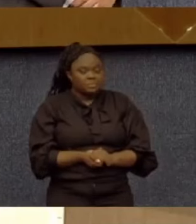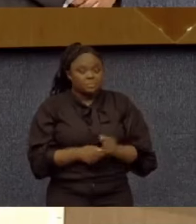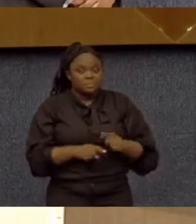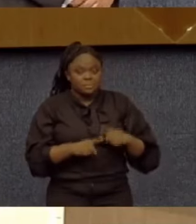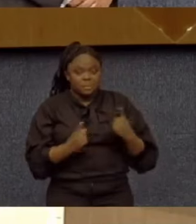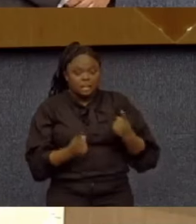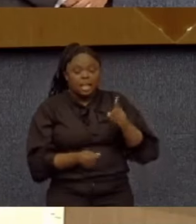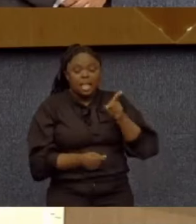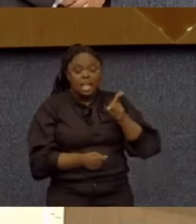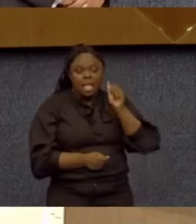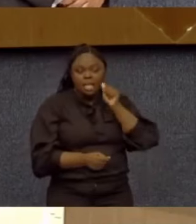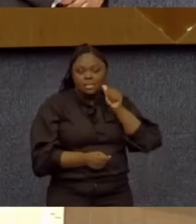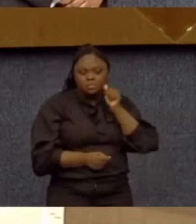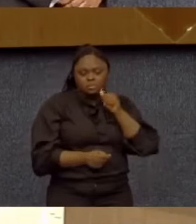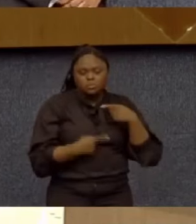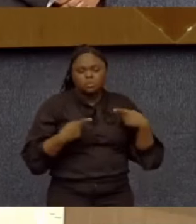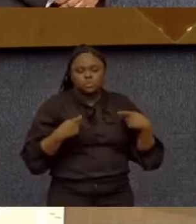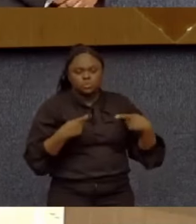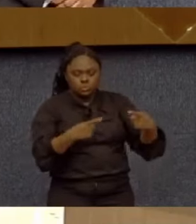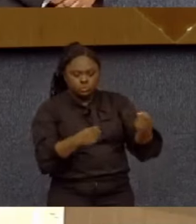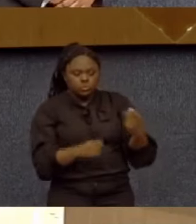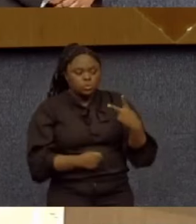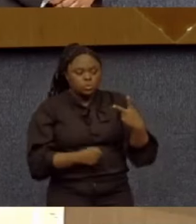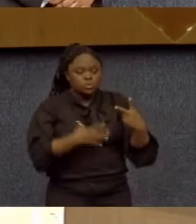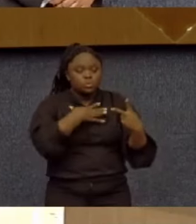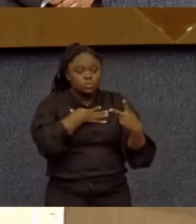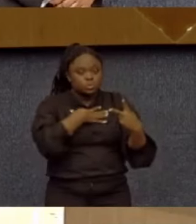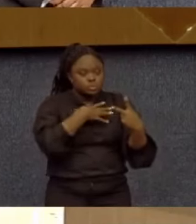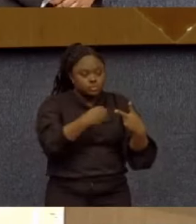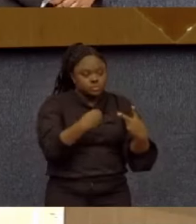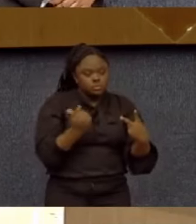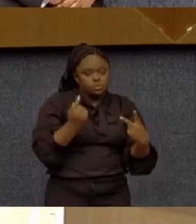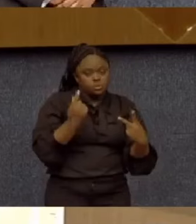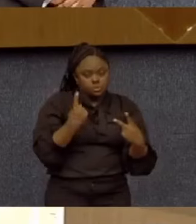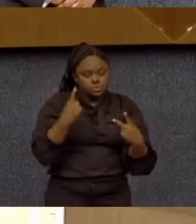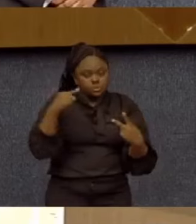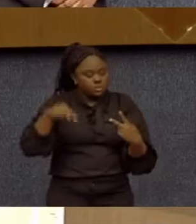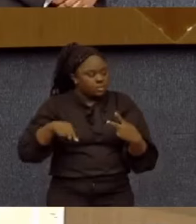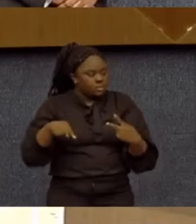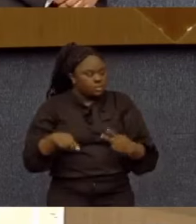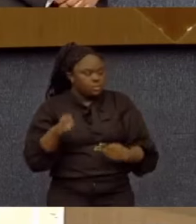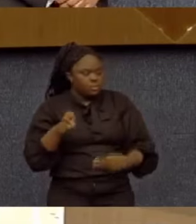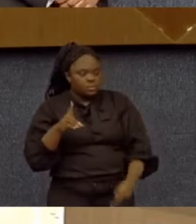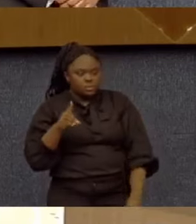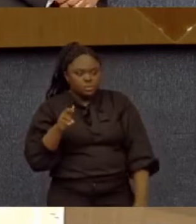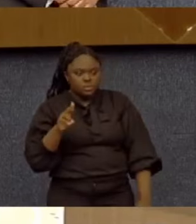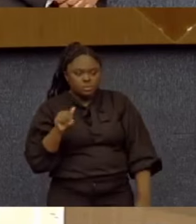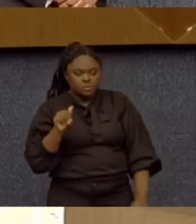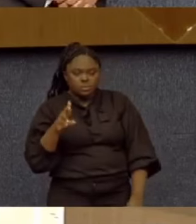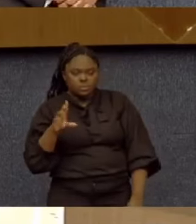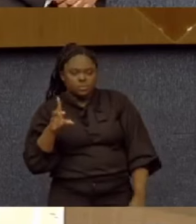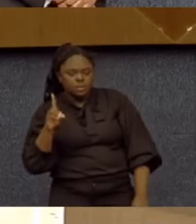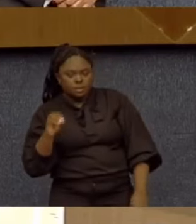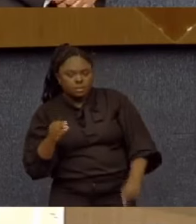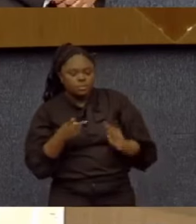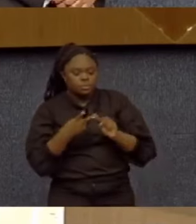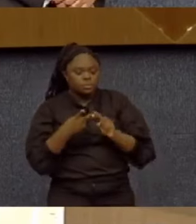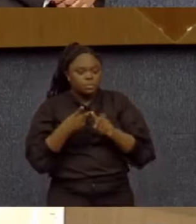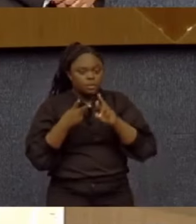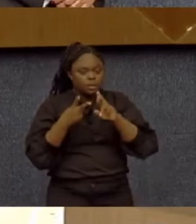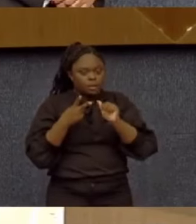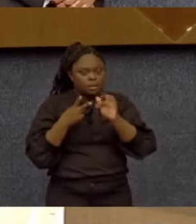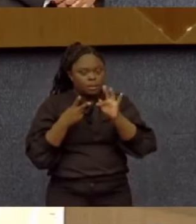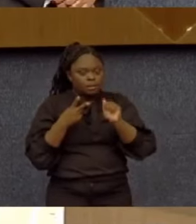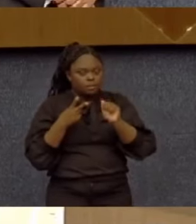Mas essa menina luta demais. Dois filhos, um está aqui, Eduardo, né? O outro, Rafael.